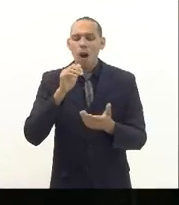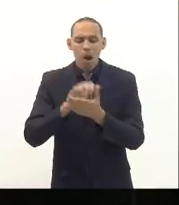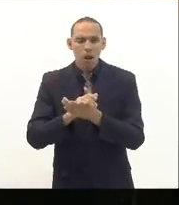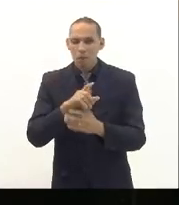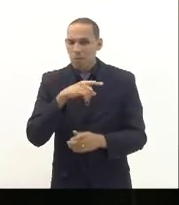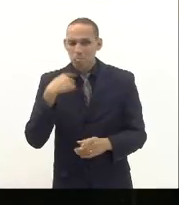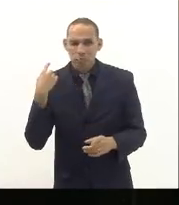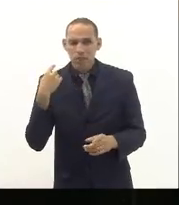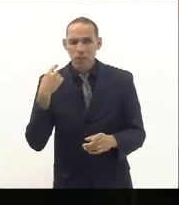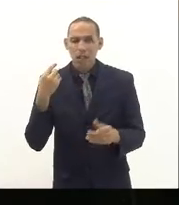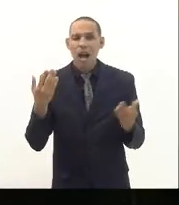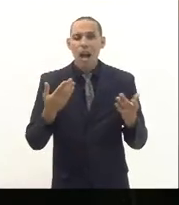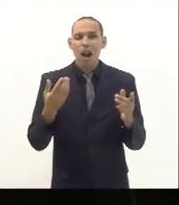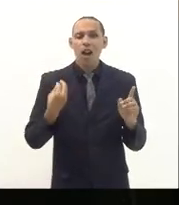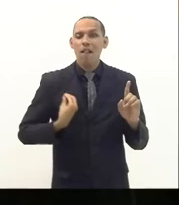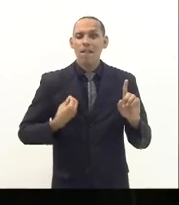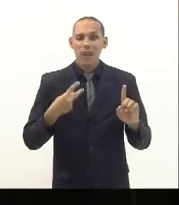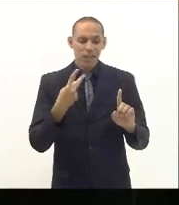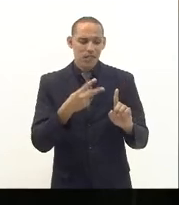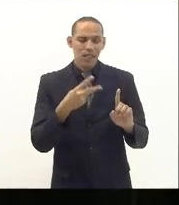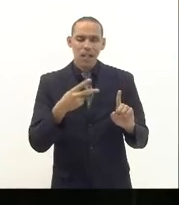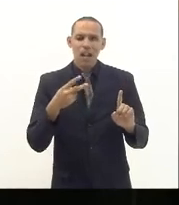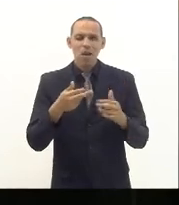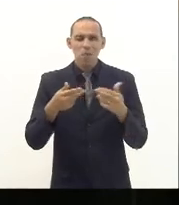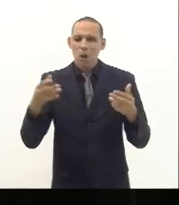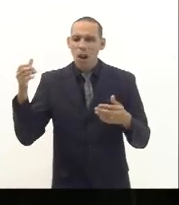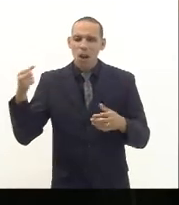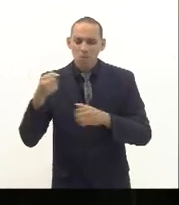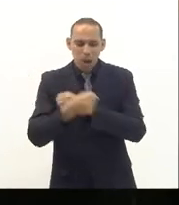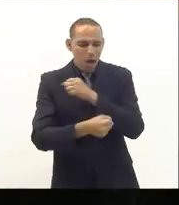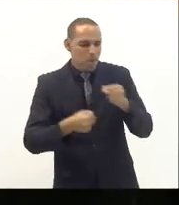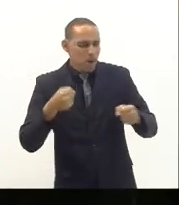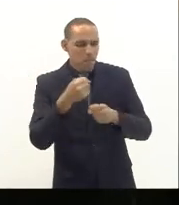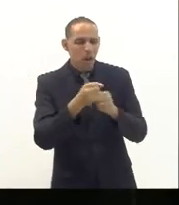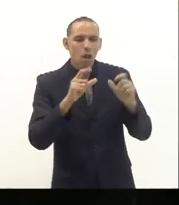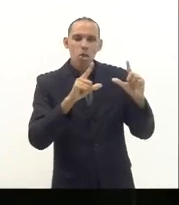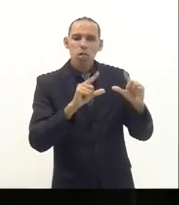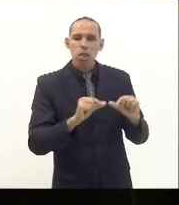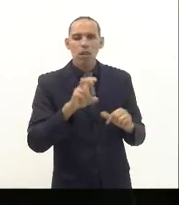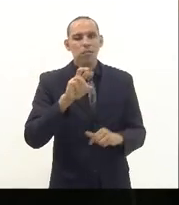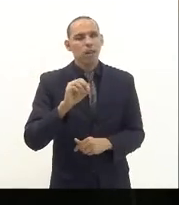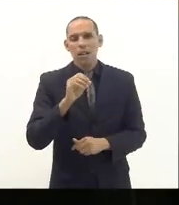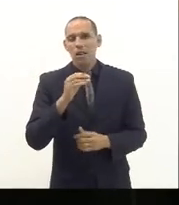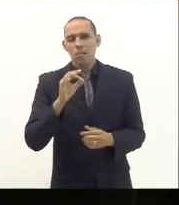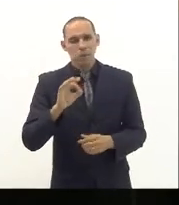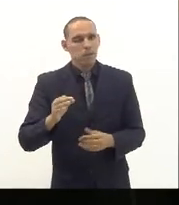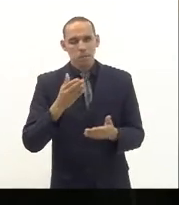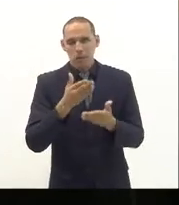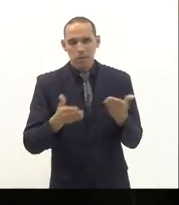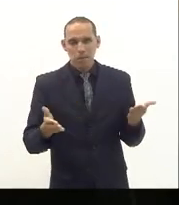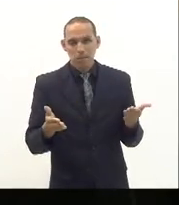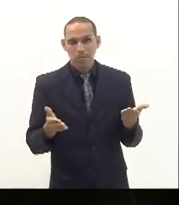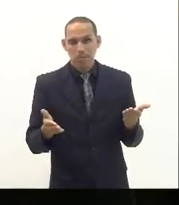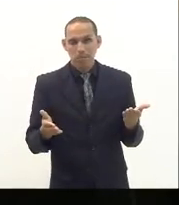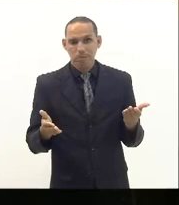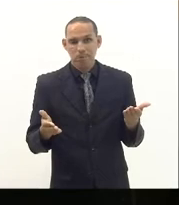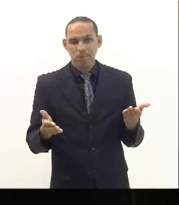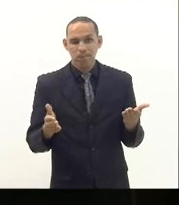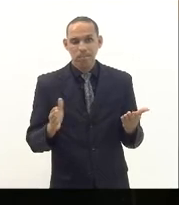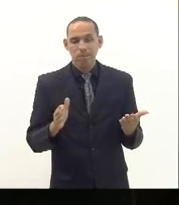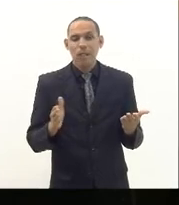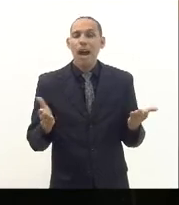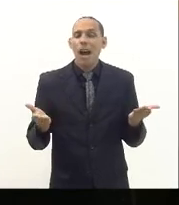falecido o custo de vida dela do que ele levava para casa já vai reduzir cinquenta por cento e aí você se